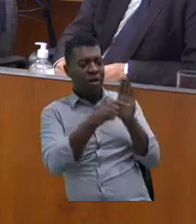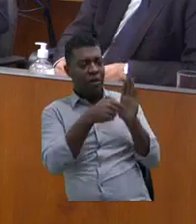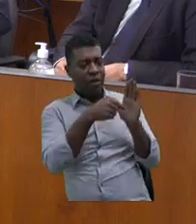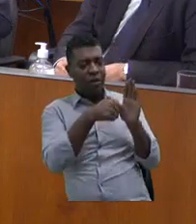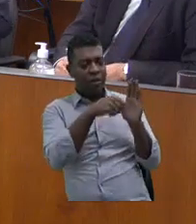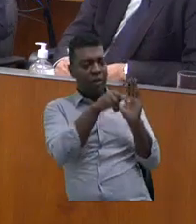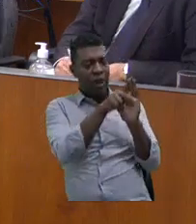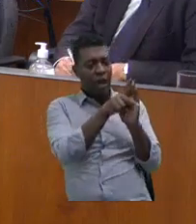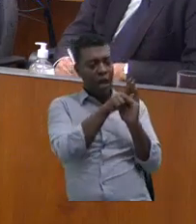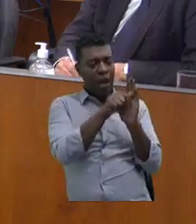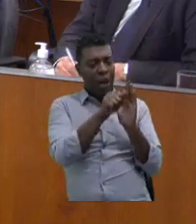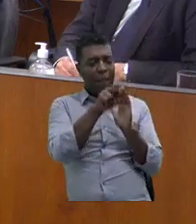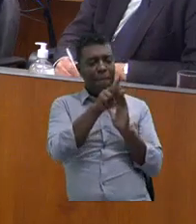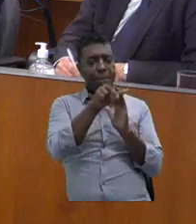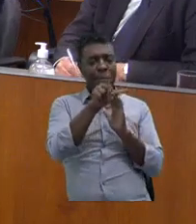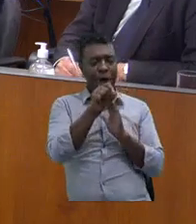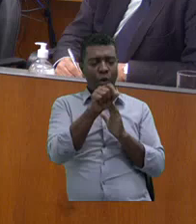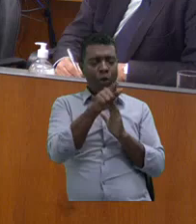378,20